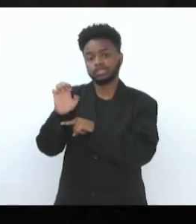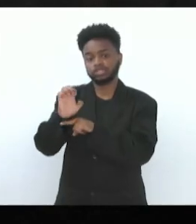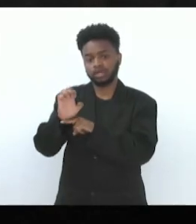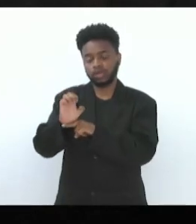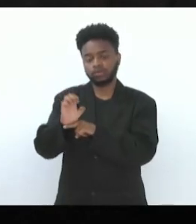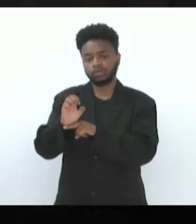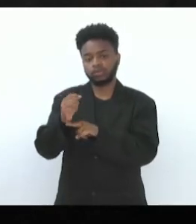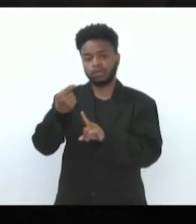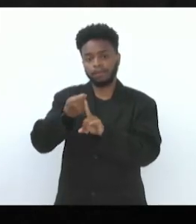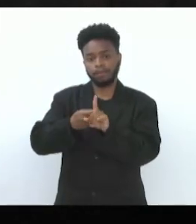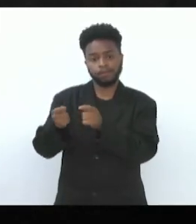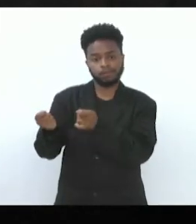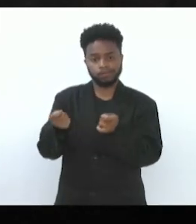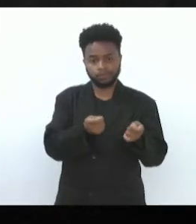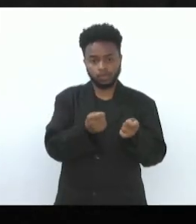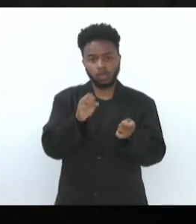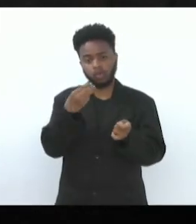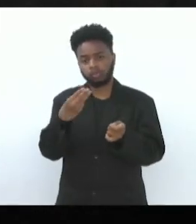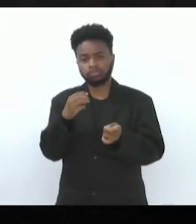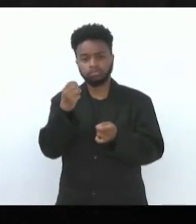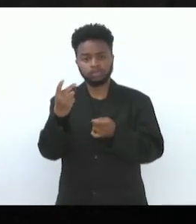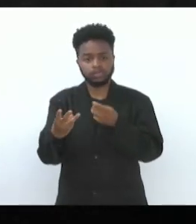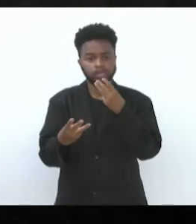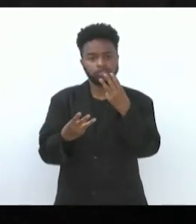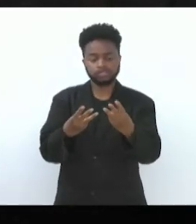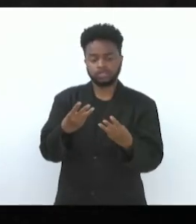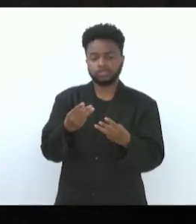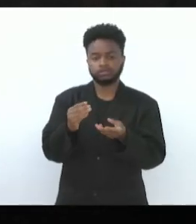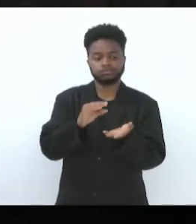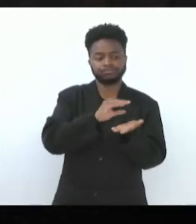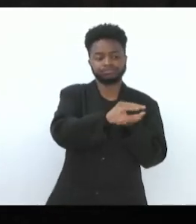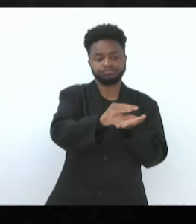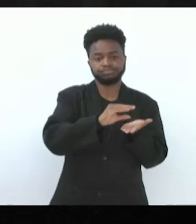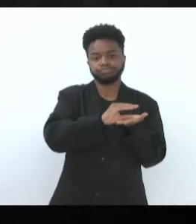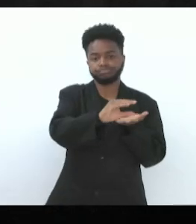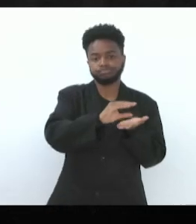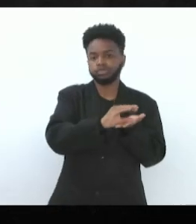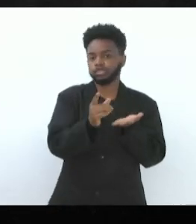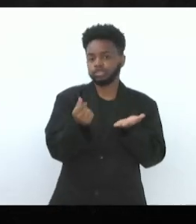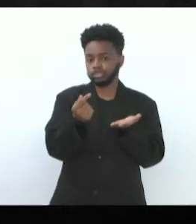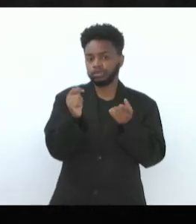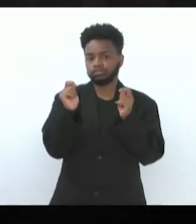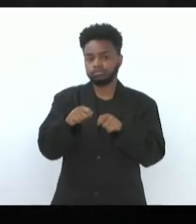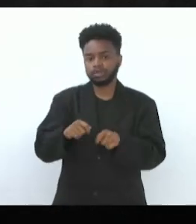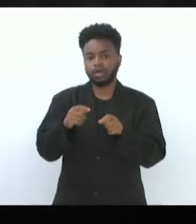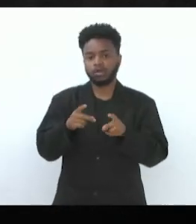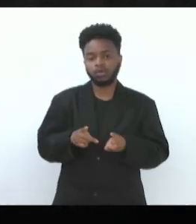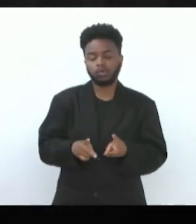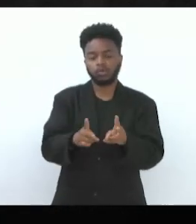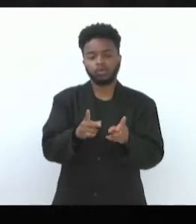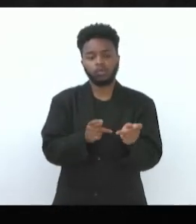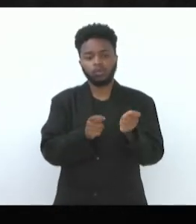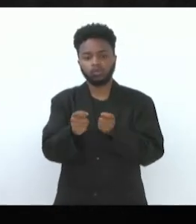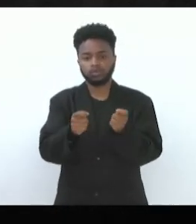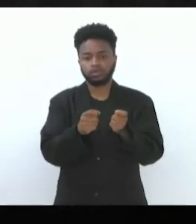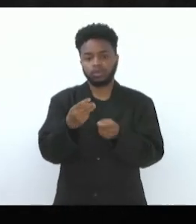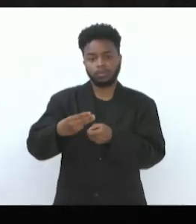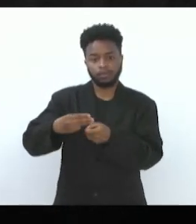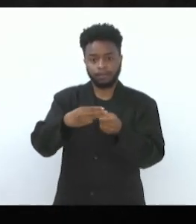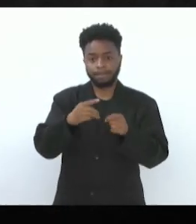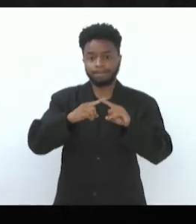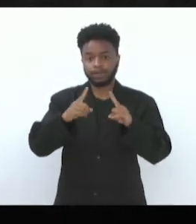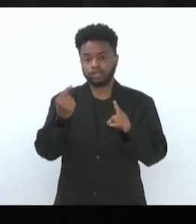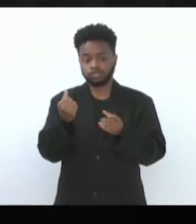todo mês, ou de 3 em 3 meses, o repasse de recursos para que esses hospitais pudessem ser geridos pelo município, mas com